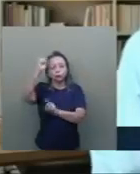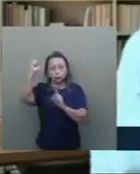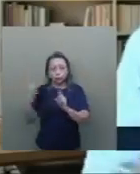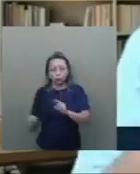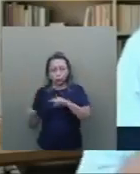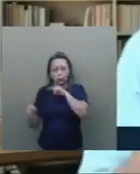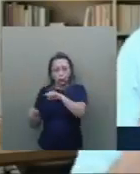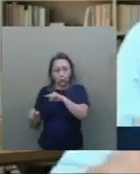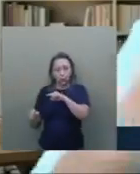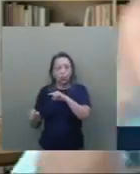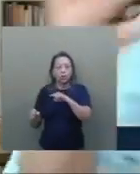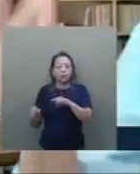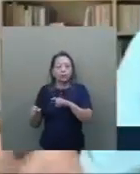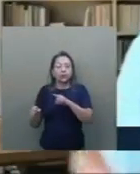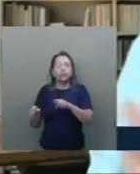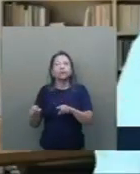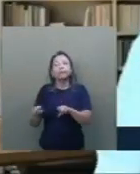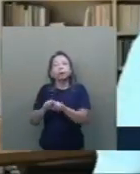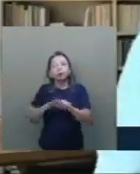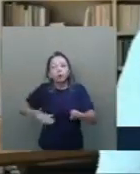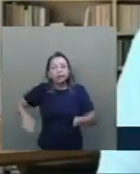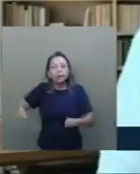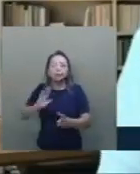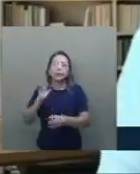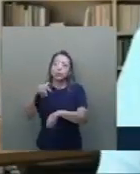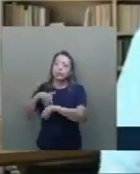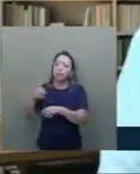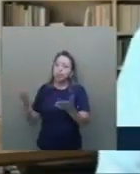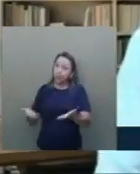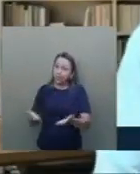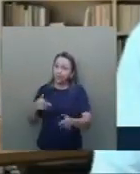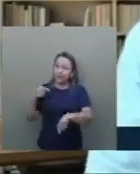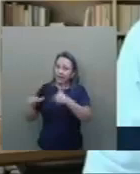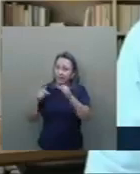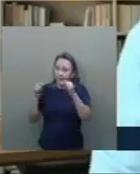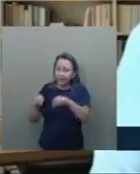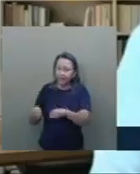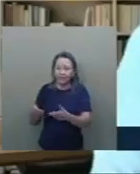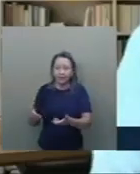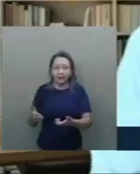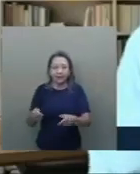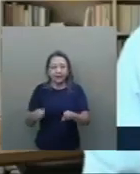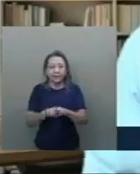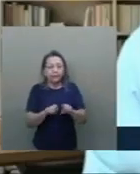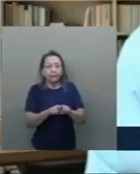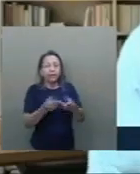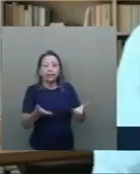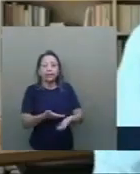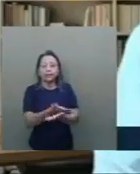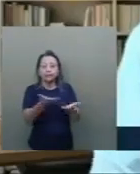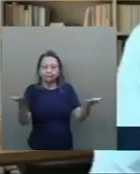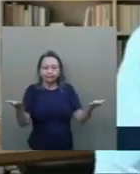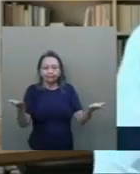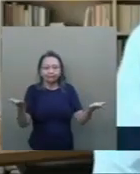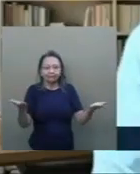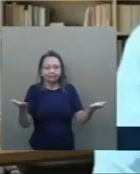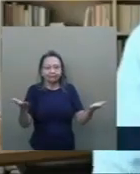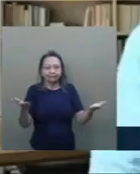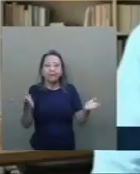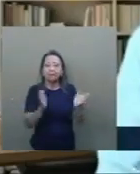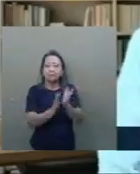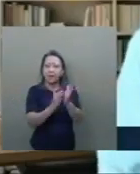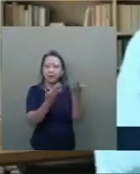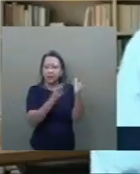região, no nosso campo de atuação naturalmente, né? E quero aqui de público deixar aqui meus elogios